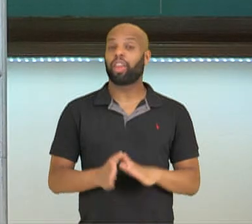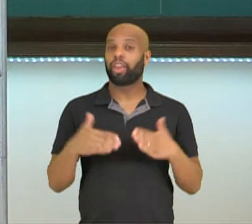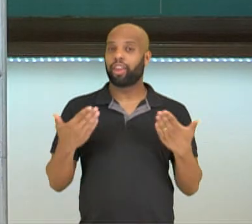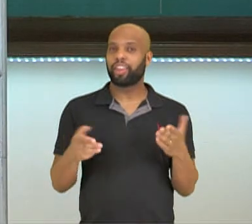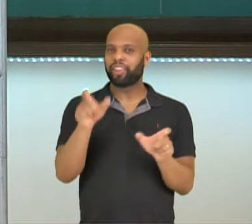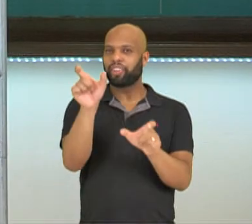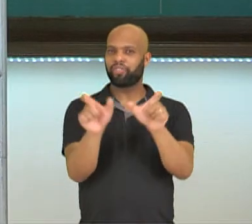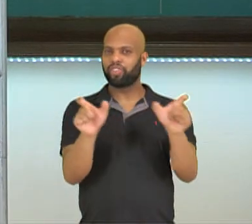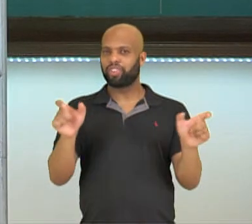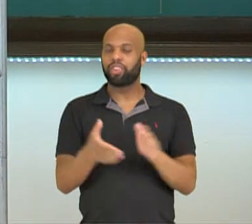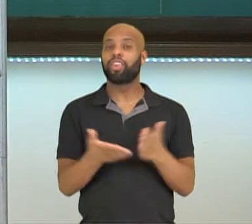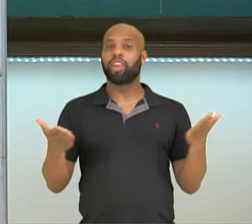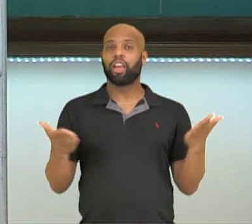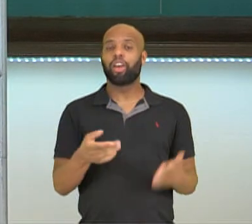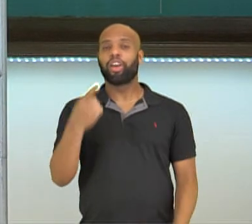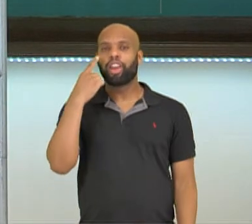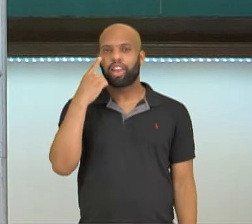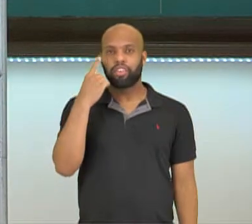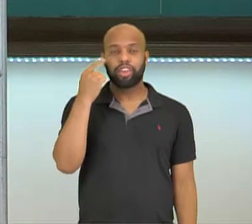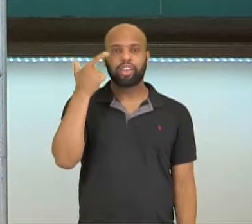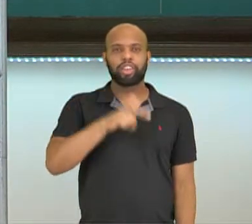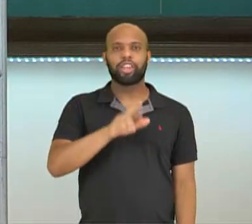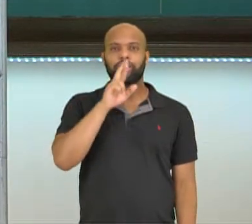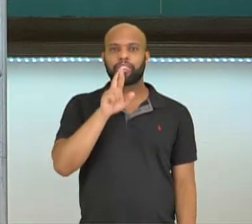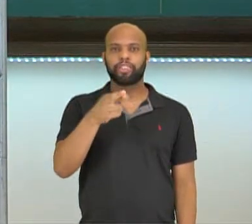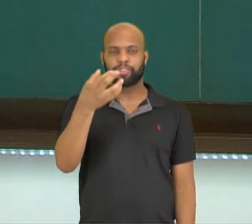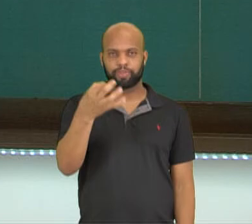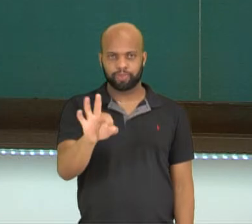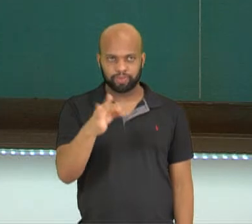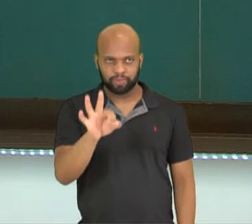E aí, pessoal, vamos ver se vocês acertaram esta questão?